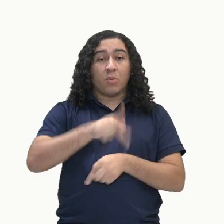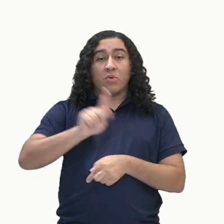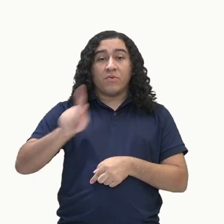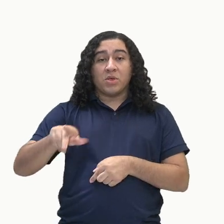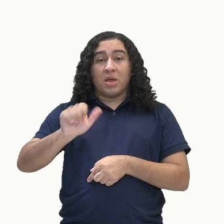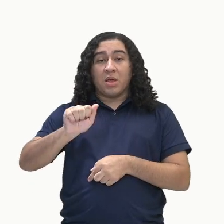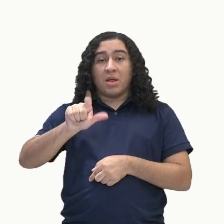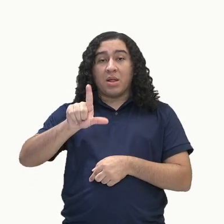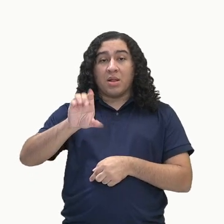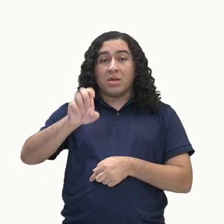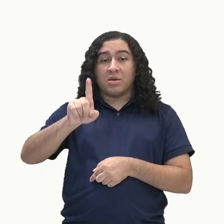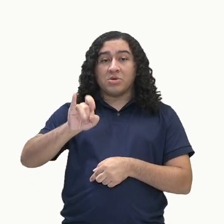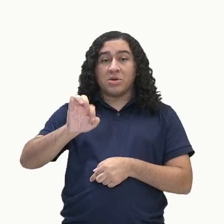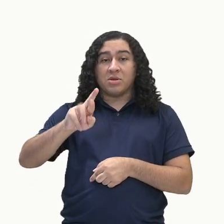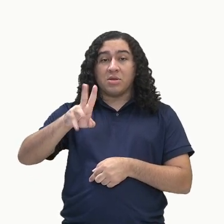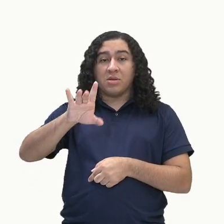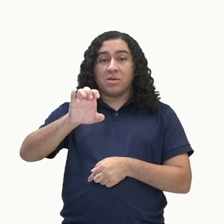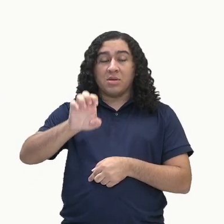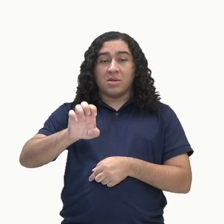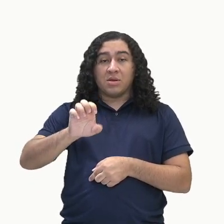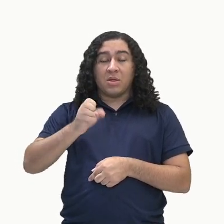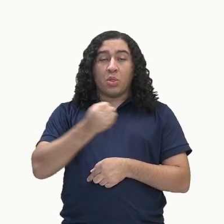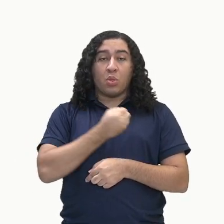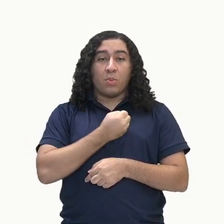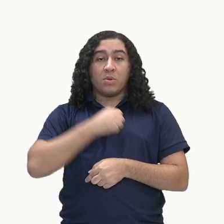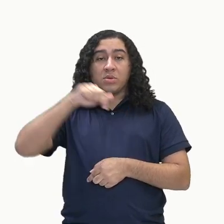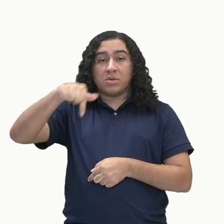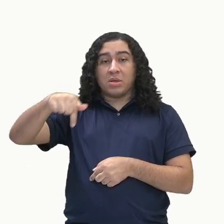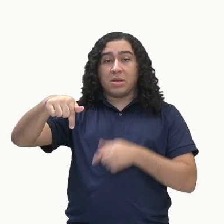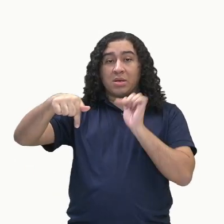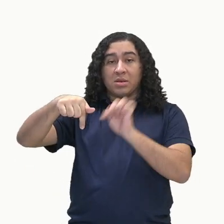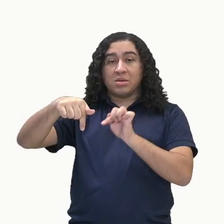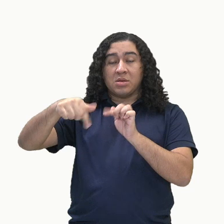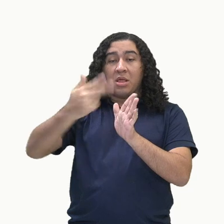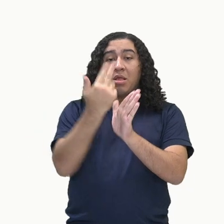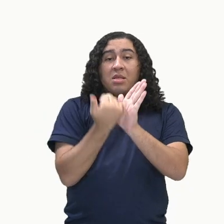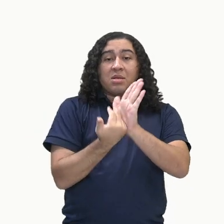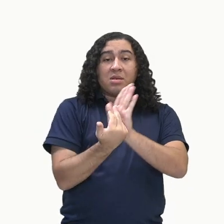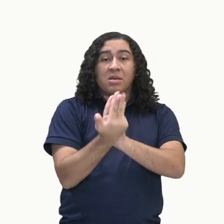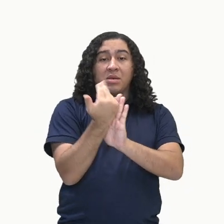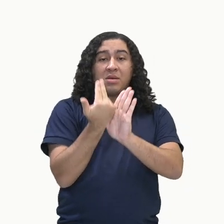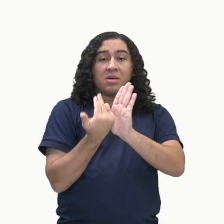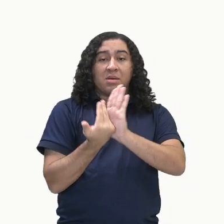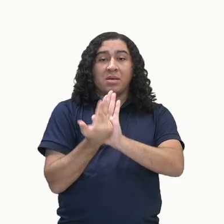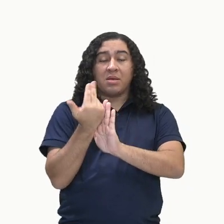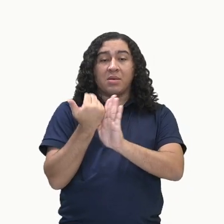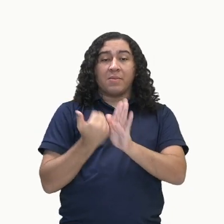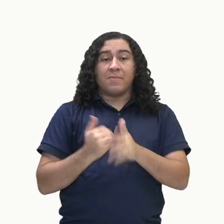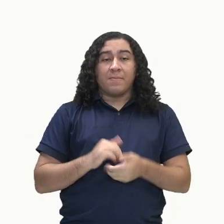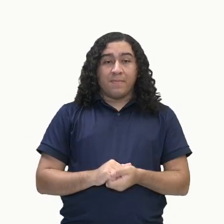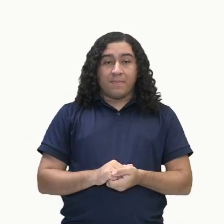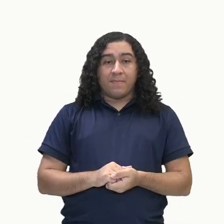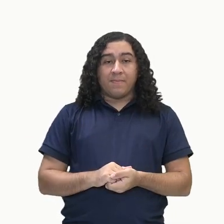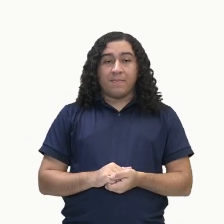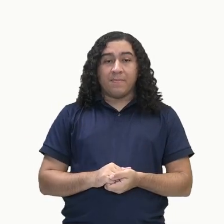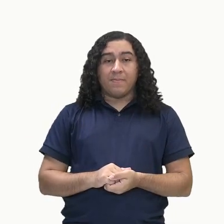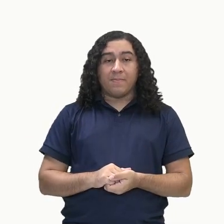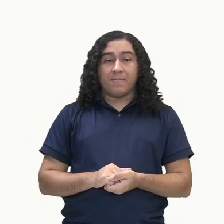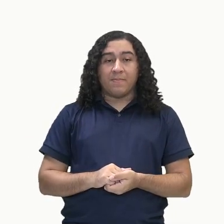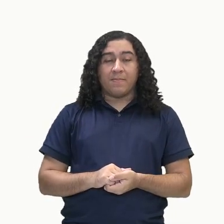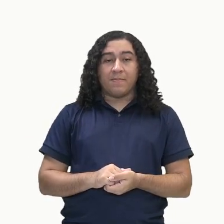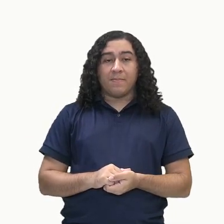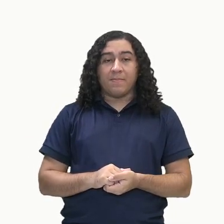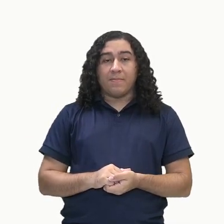camisa é o número 7. Então, ele vai lá e desenha o nosso polígono de 7 lados, aqui